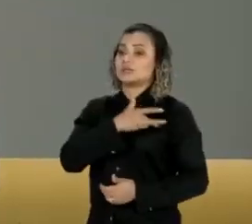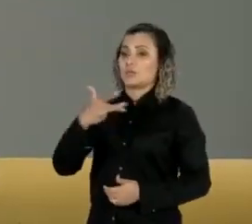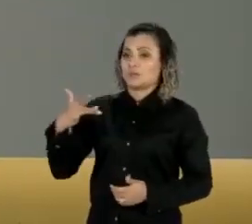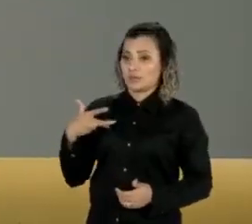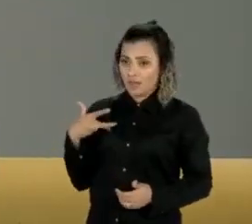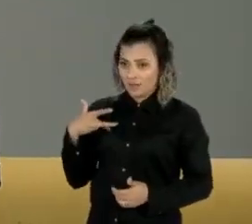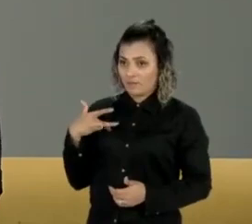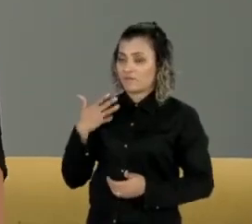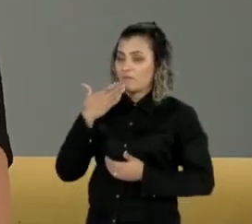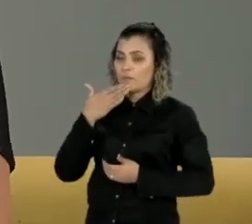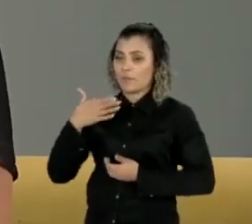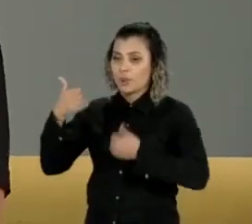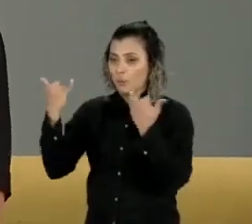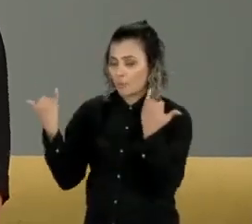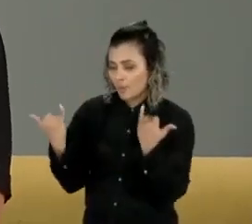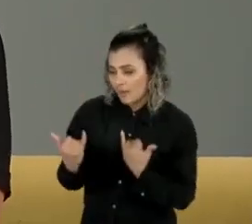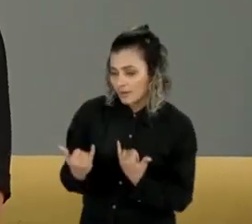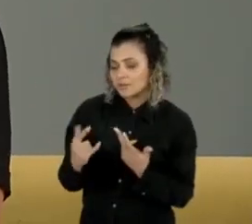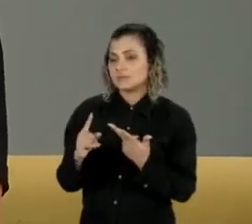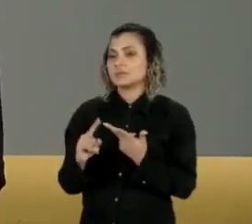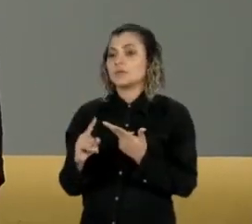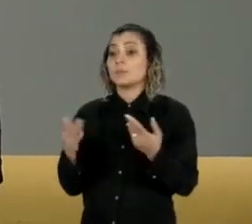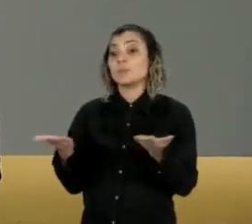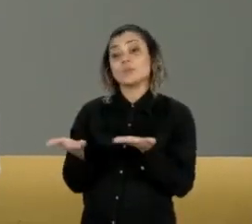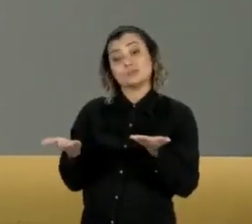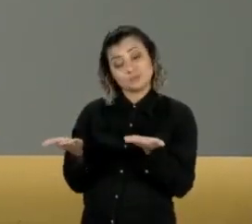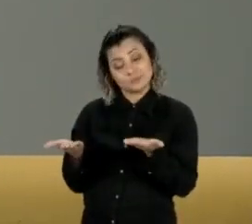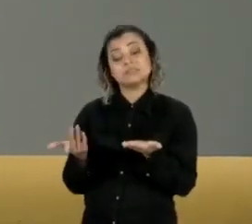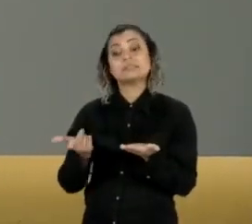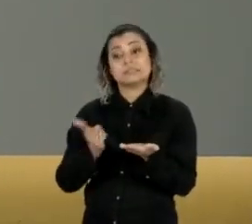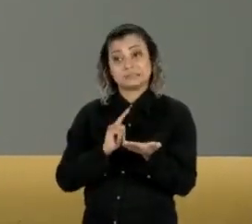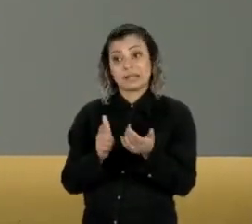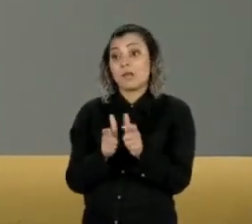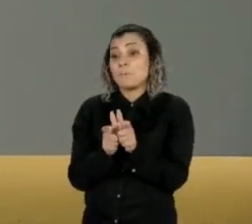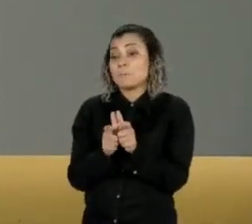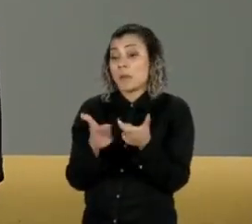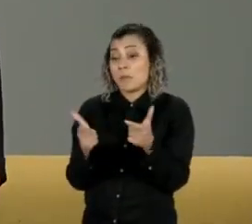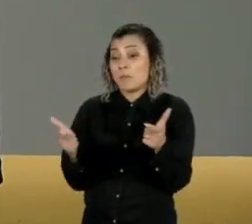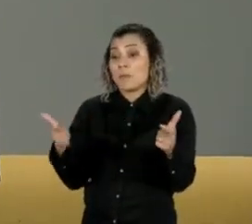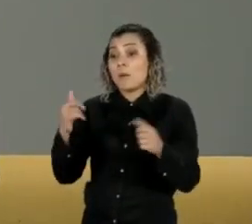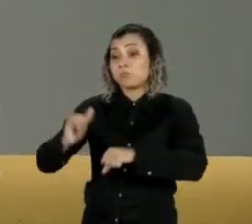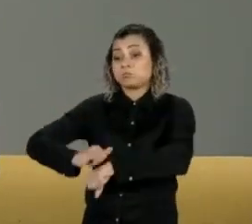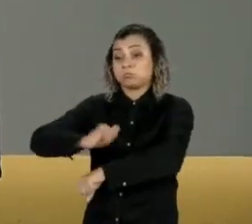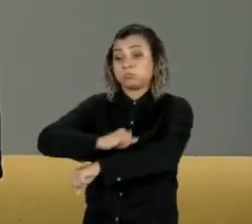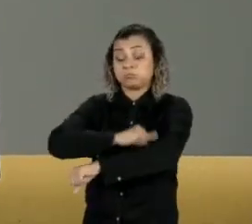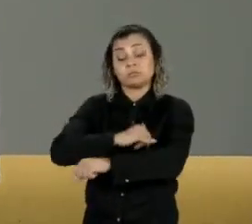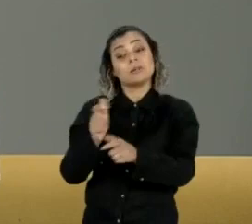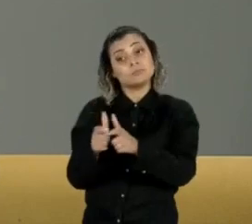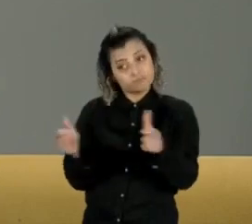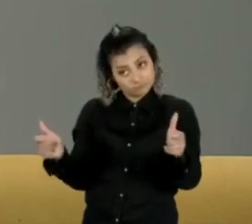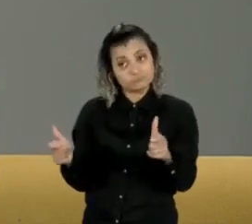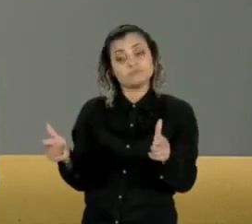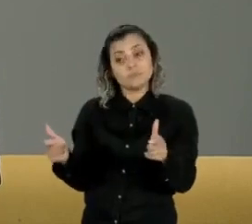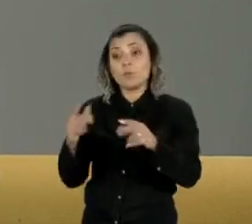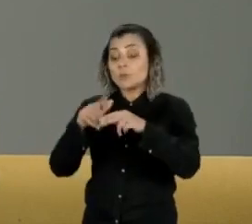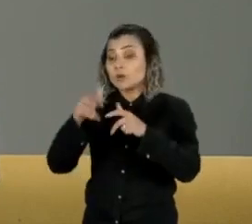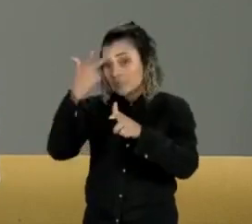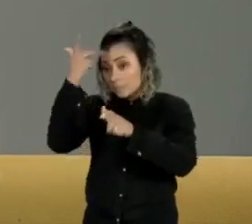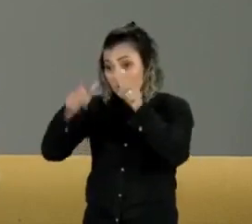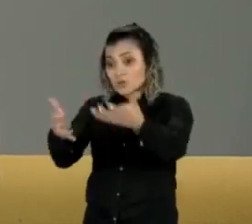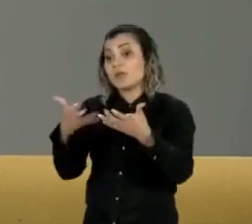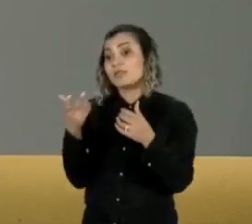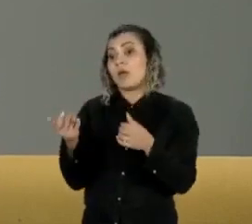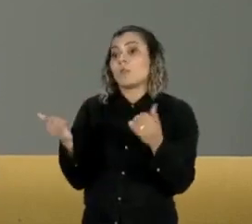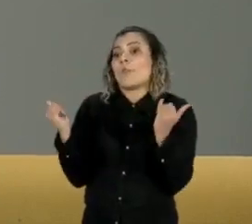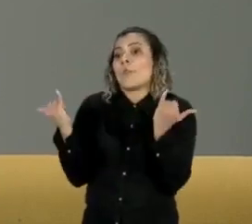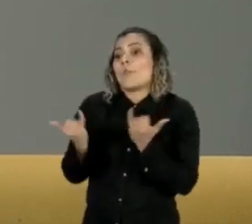que melhora emagrecimento, porque hoje em dia a gente tem um índice grandíssimo de obesidade, então todo mundo procura emagrecimento e